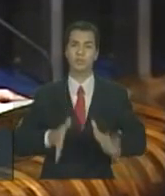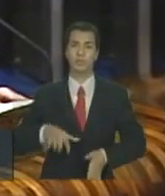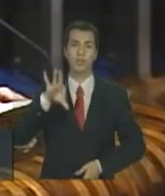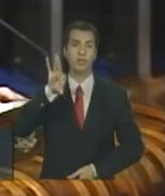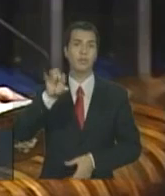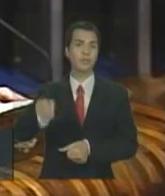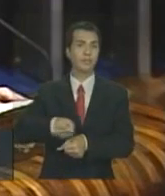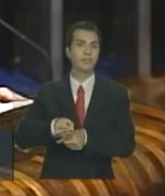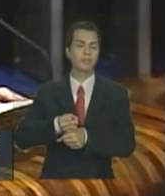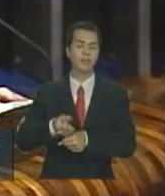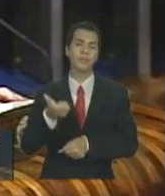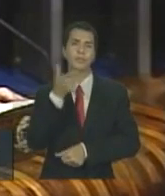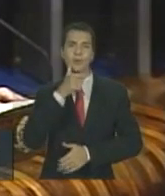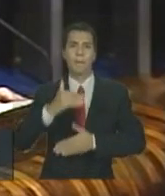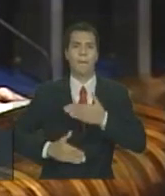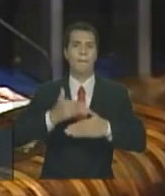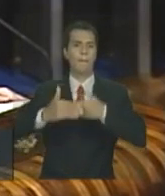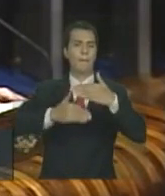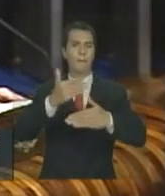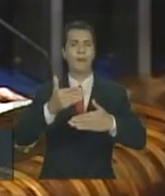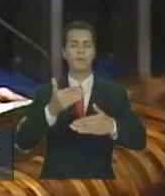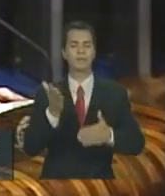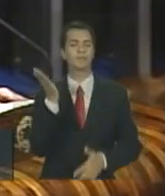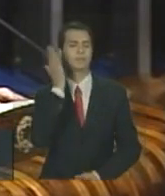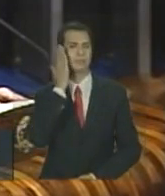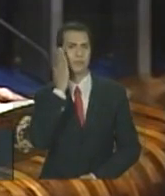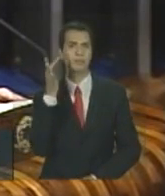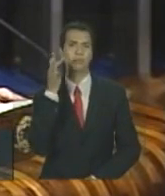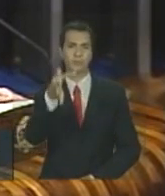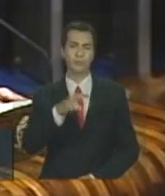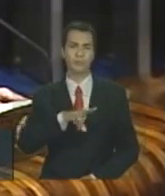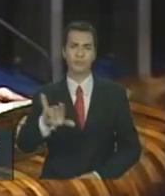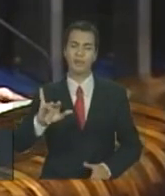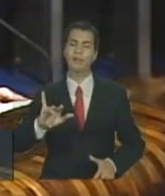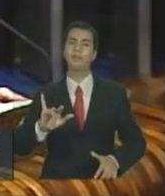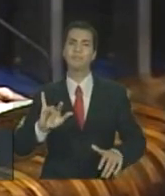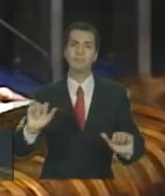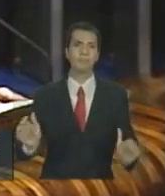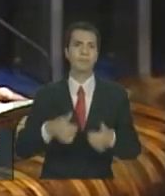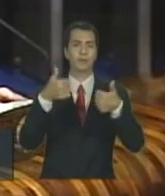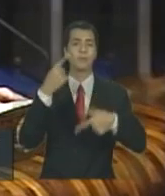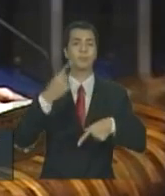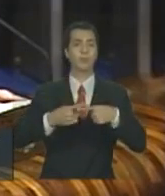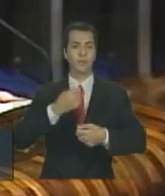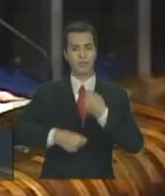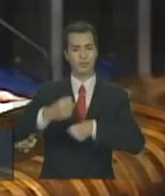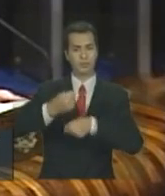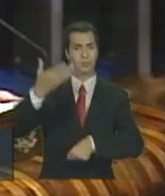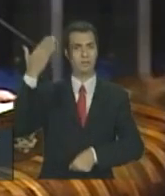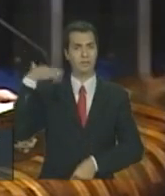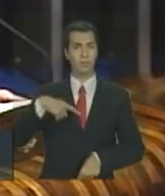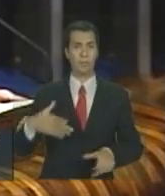anteriores. Certamente teremos muito a celebrar, pois somente no ano passado a pobreza diminuiu mais de